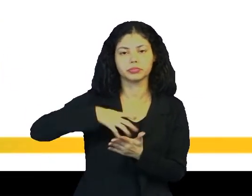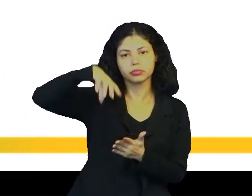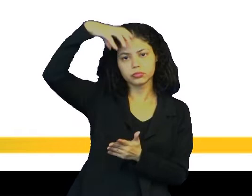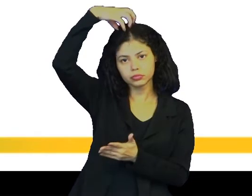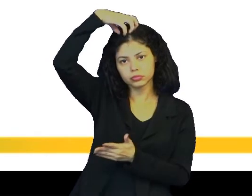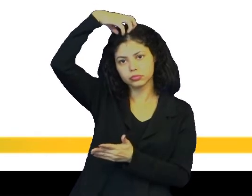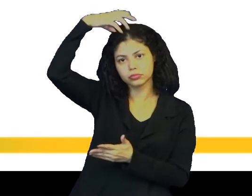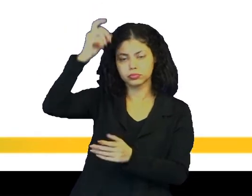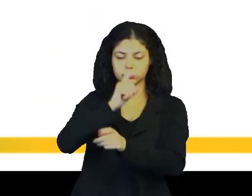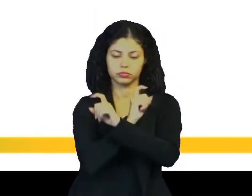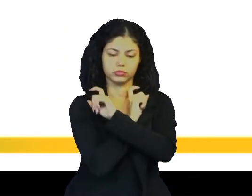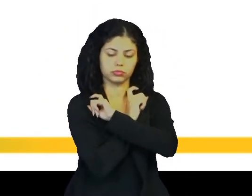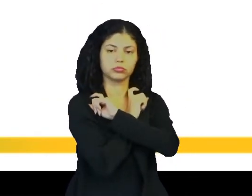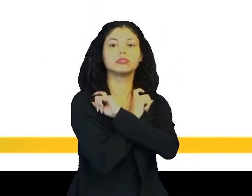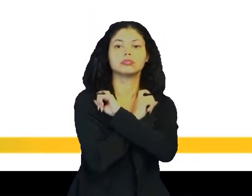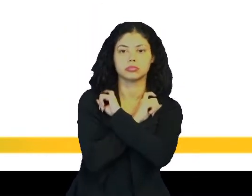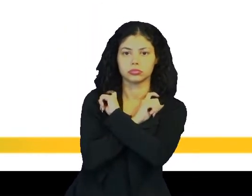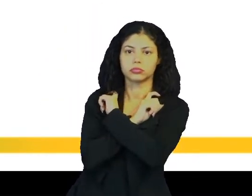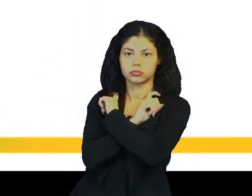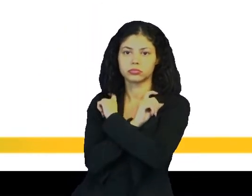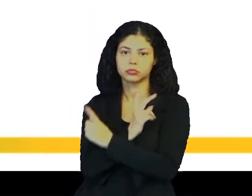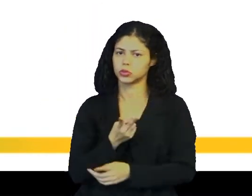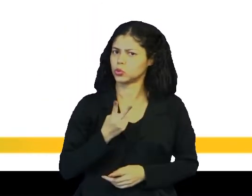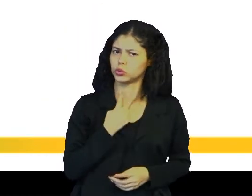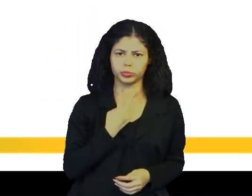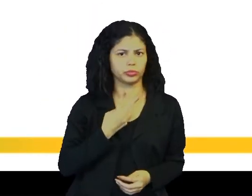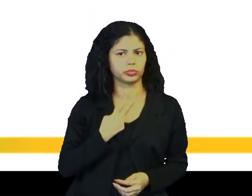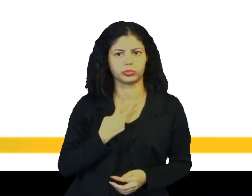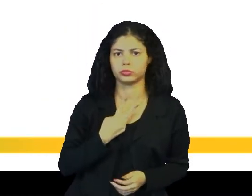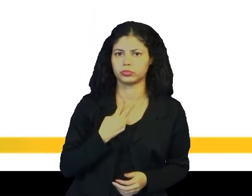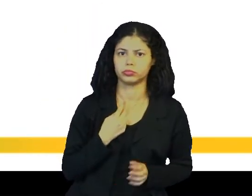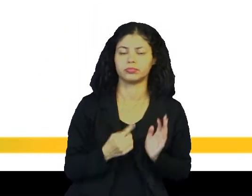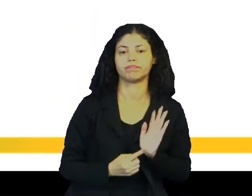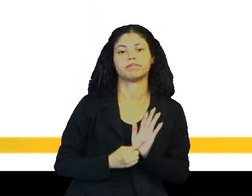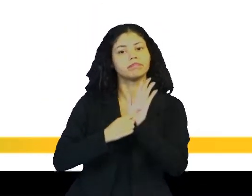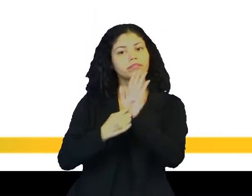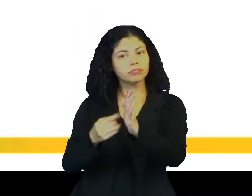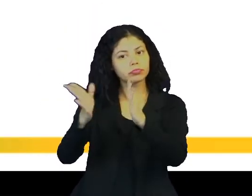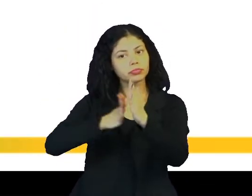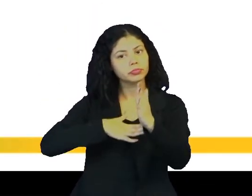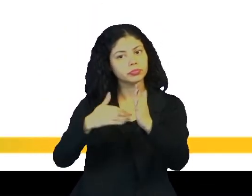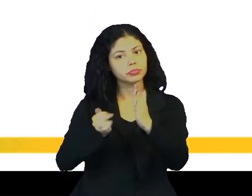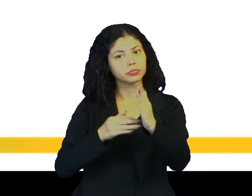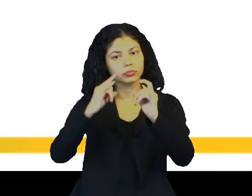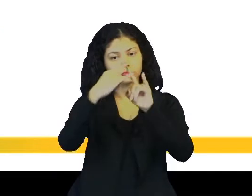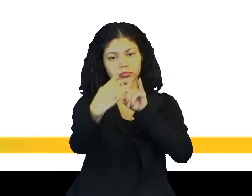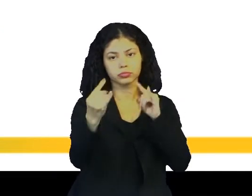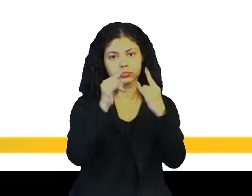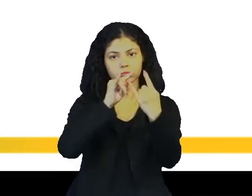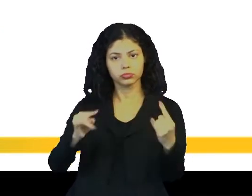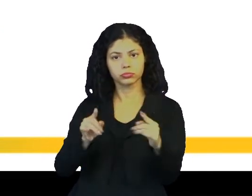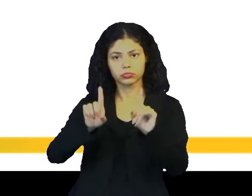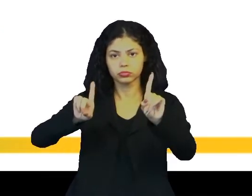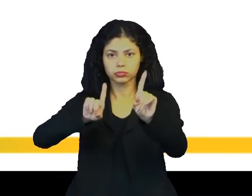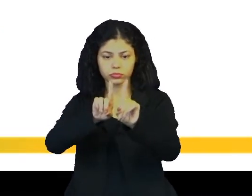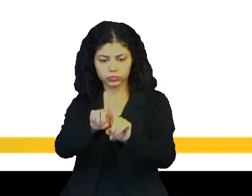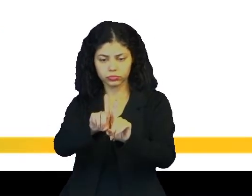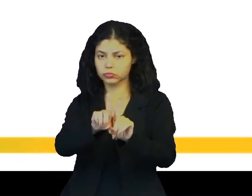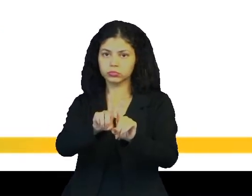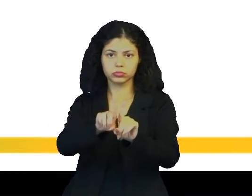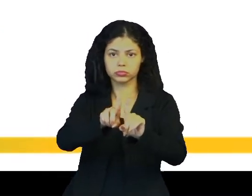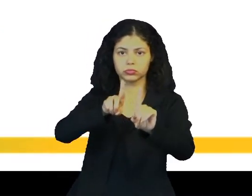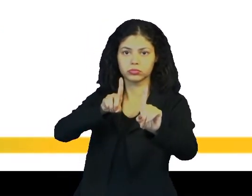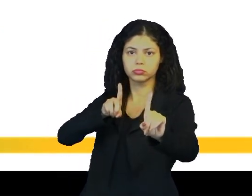rei, um faraó, né? Não podiam ser retratados em templos, né, e nem lado a lado com os